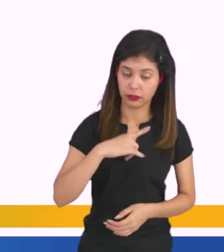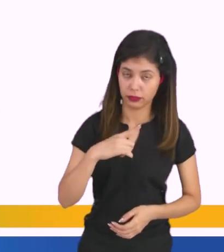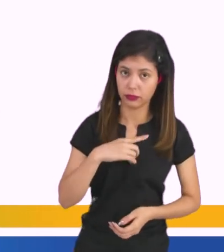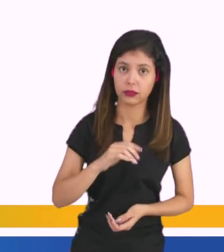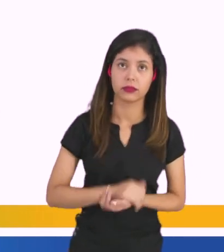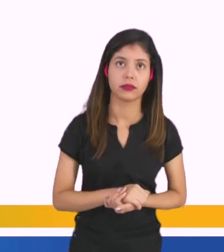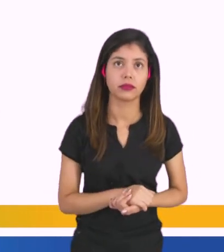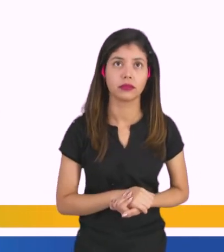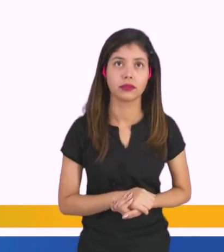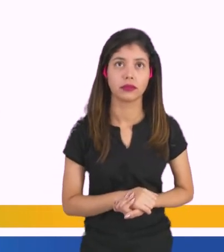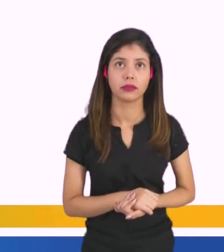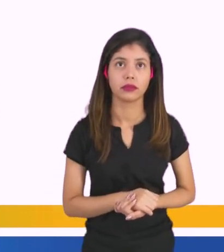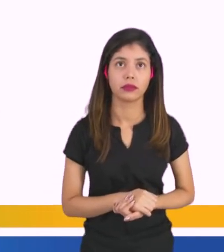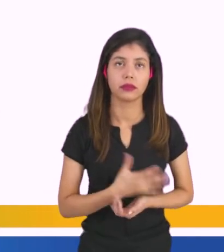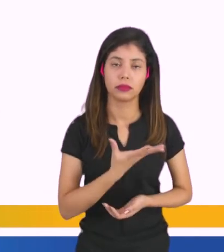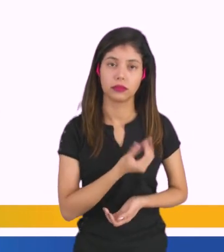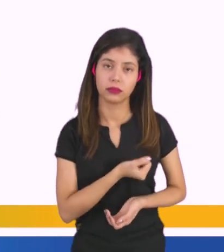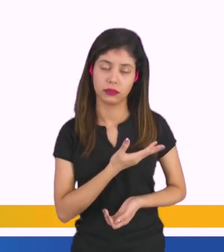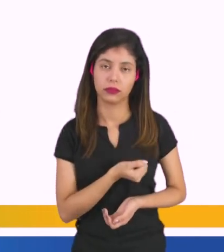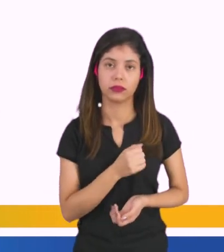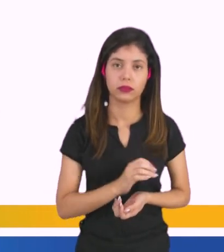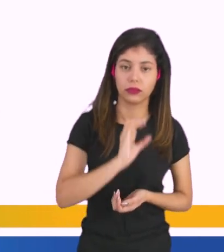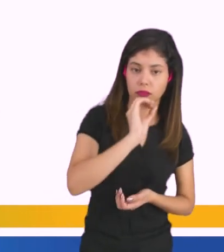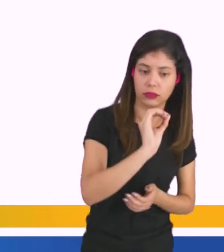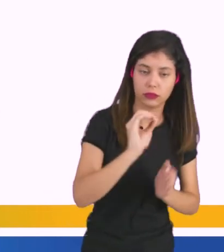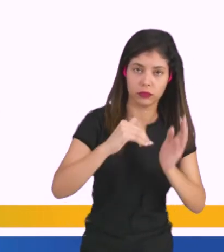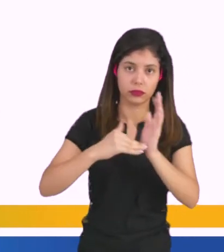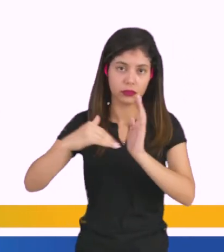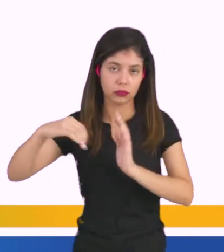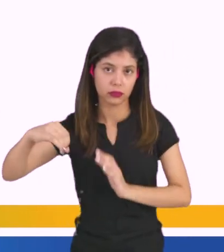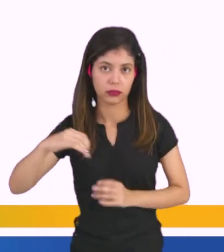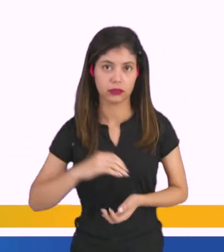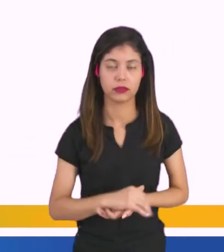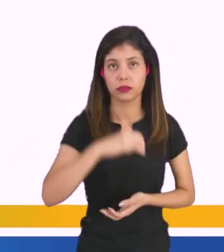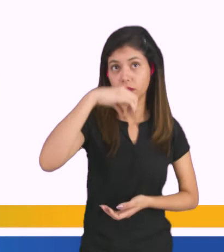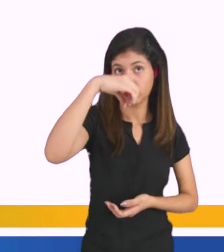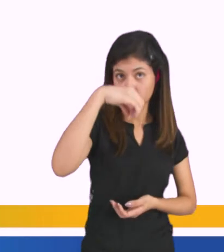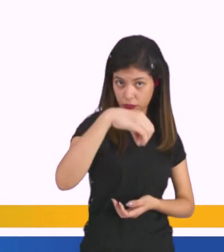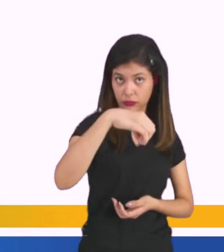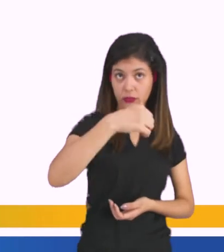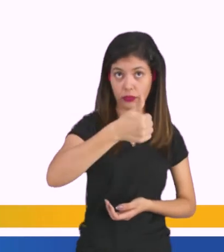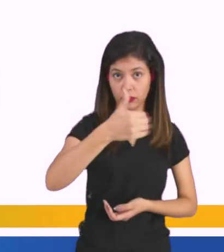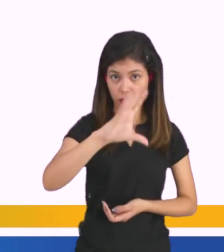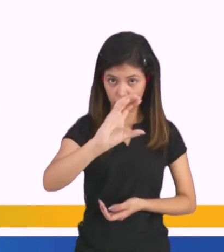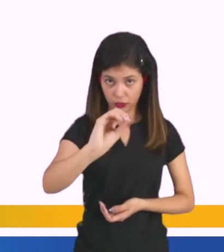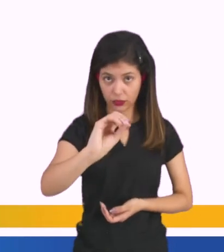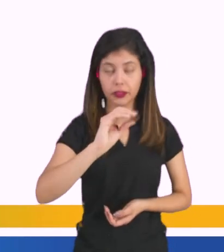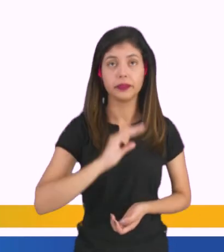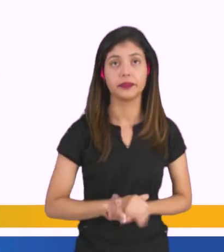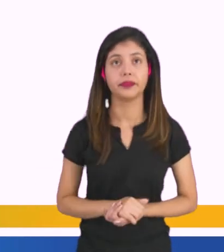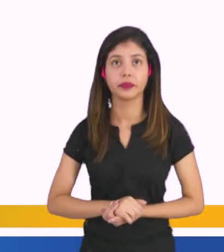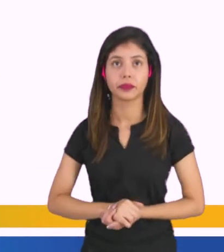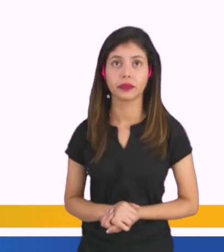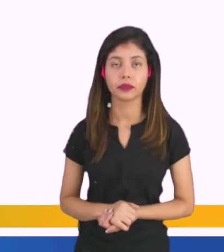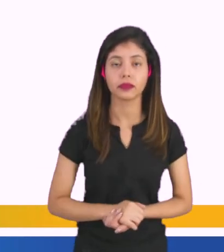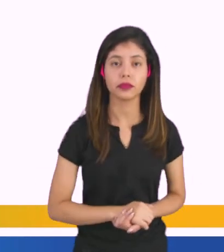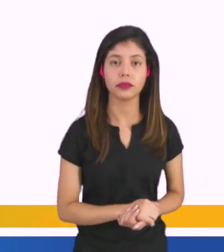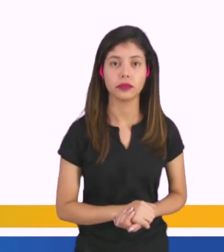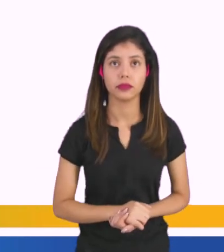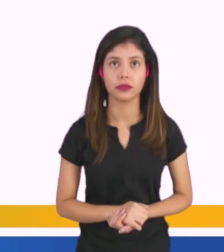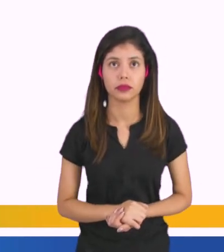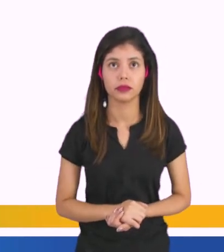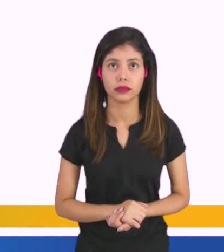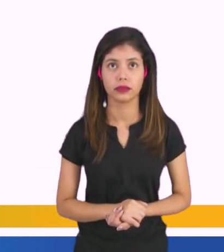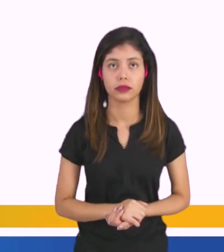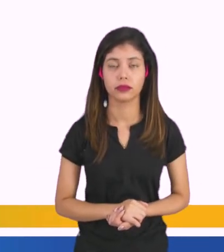você percebe que ele vai de 0 a 9. Ou seja, nós temos 10 elementos. E